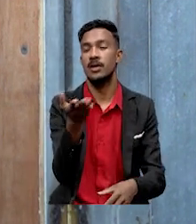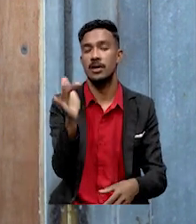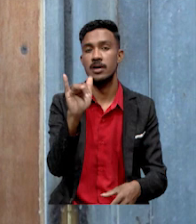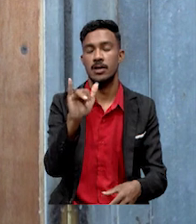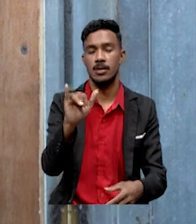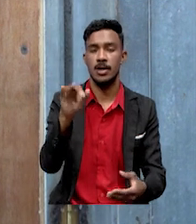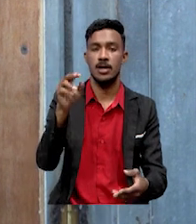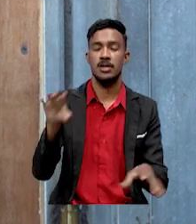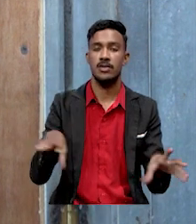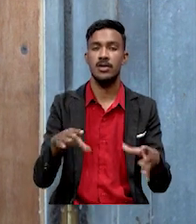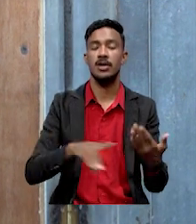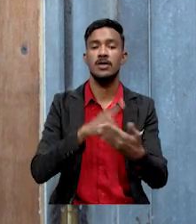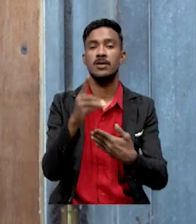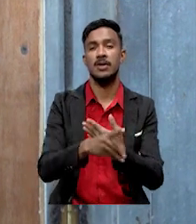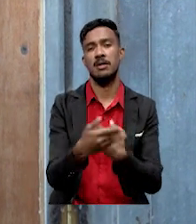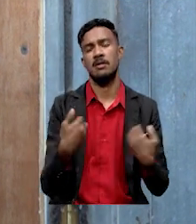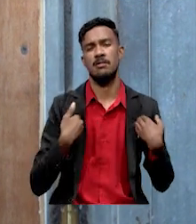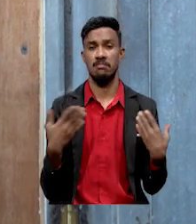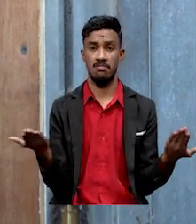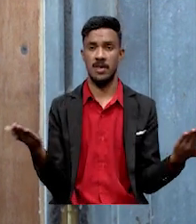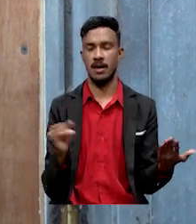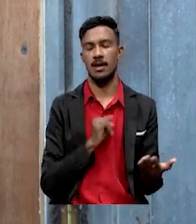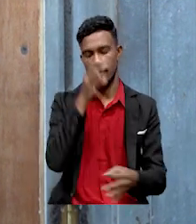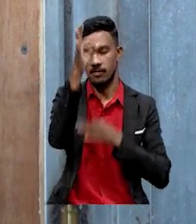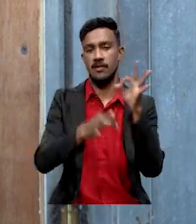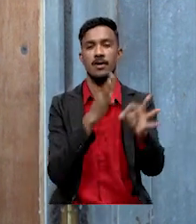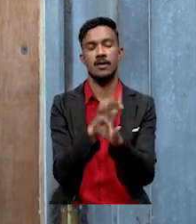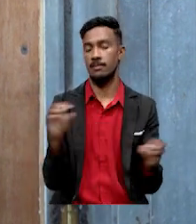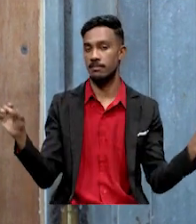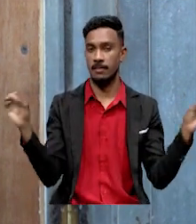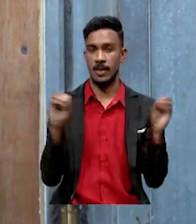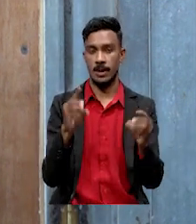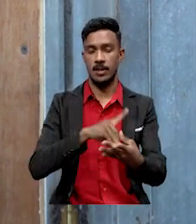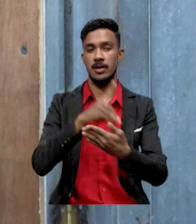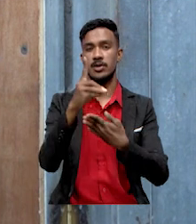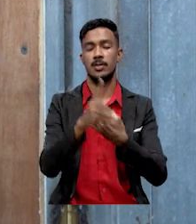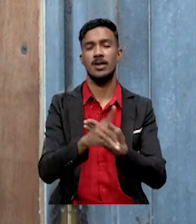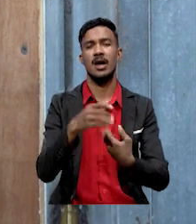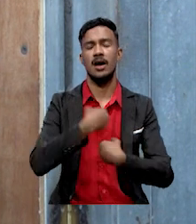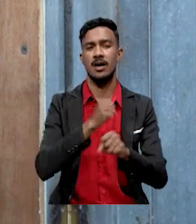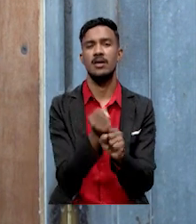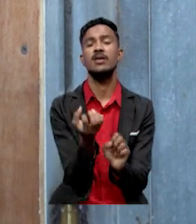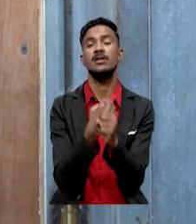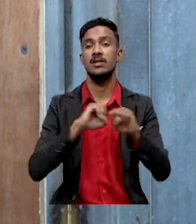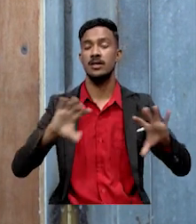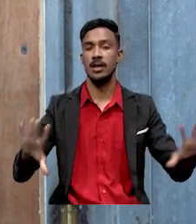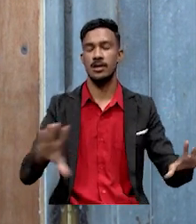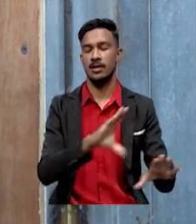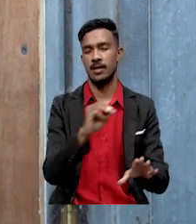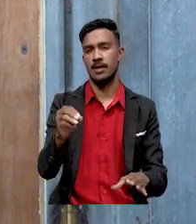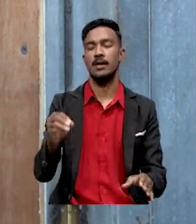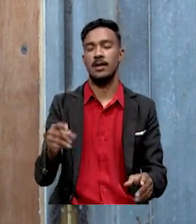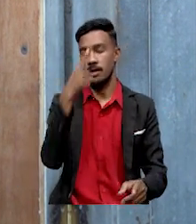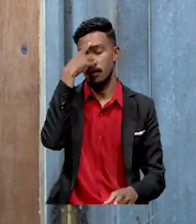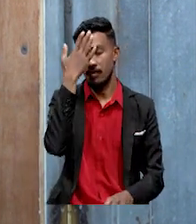iha kalaya hau fiar kata kida ne laya. Em vez de desenvolvimento bela destruimento tan karik abu tserne destruir tan fali tamba